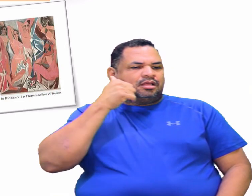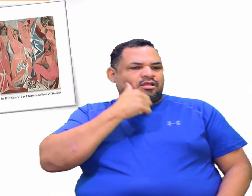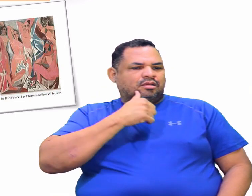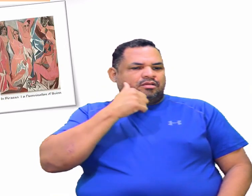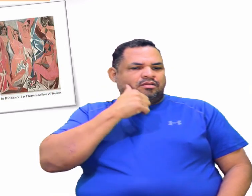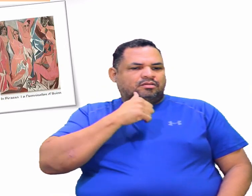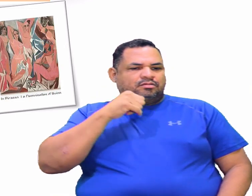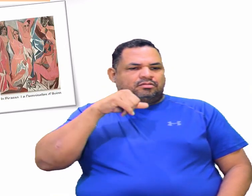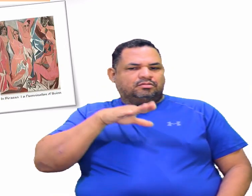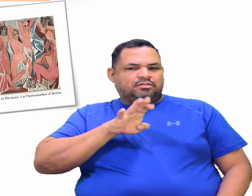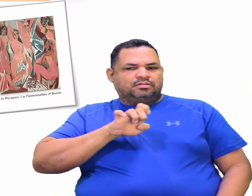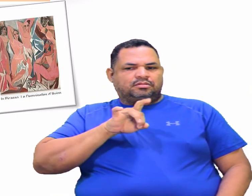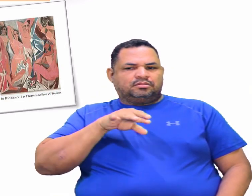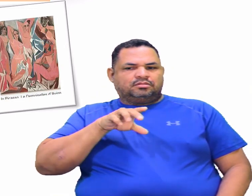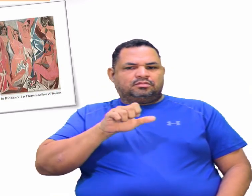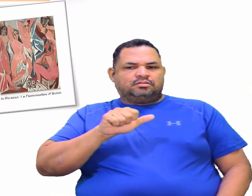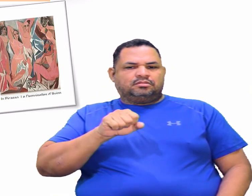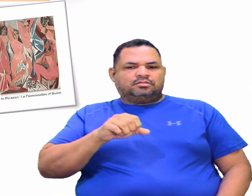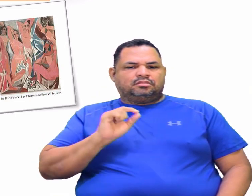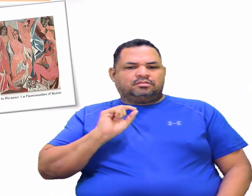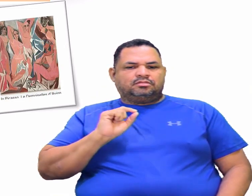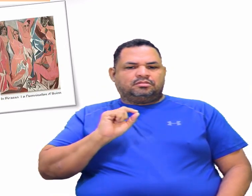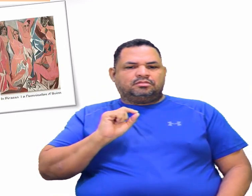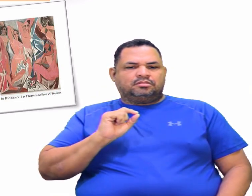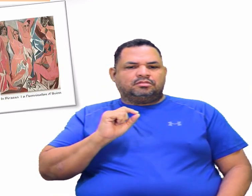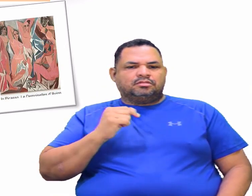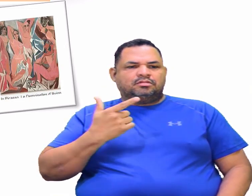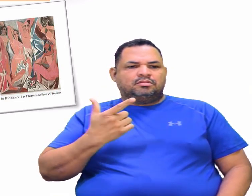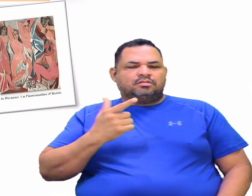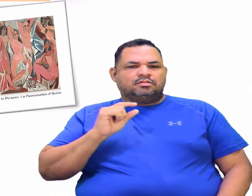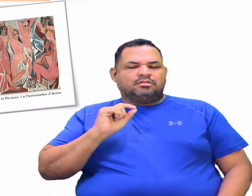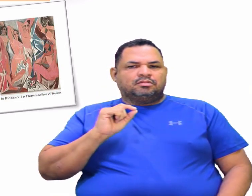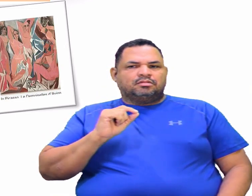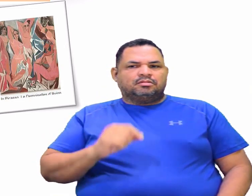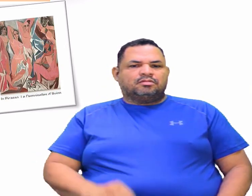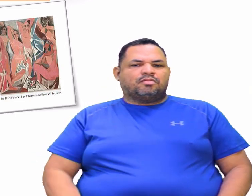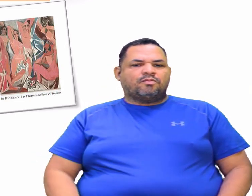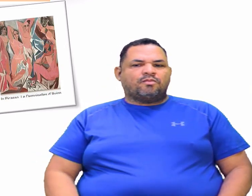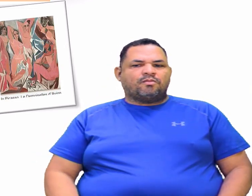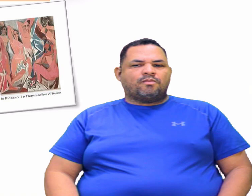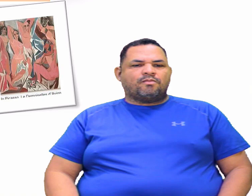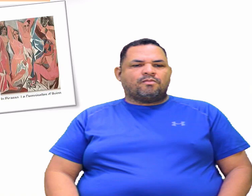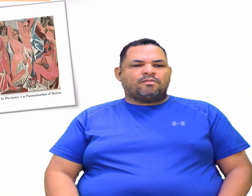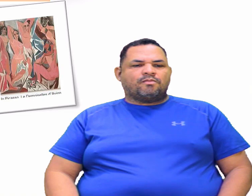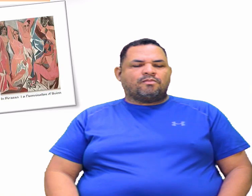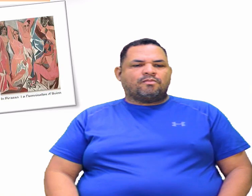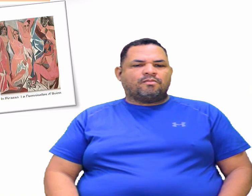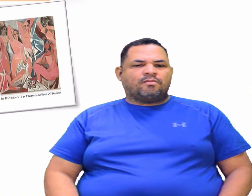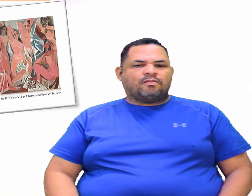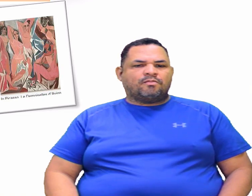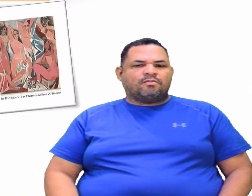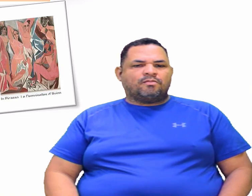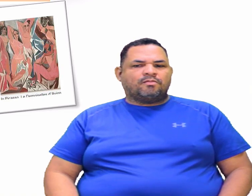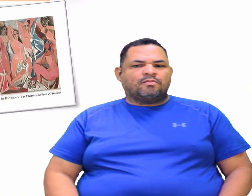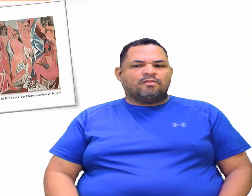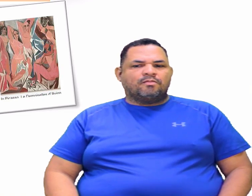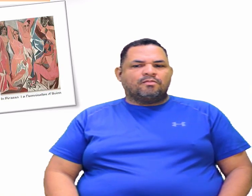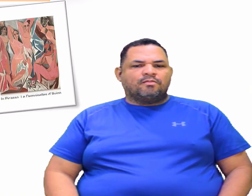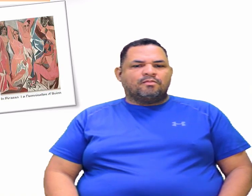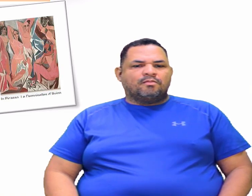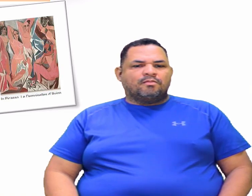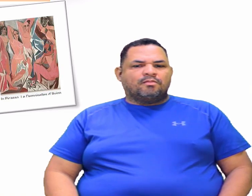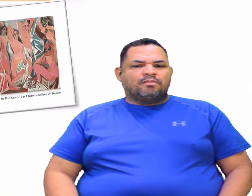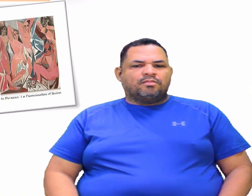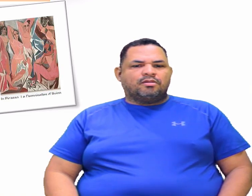que o o hry matice né que foi o o o o capitaneados aí